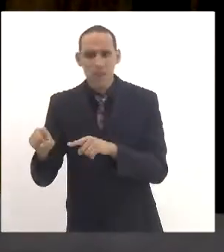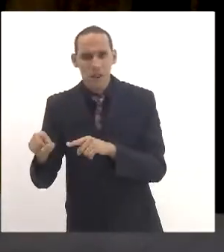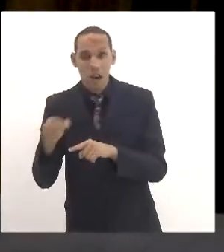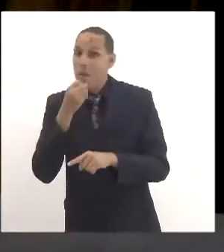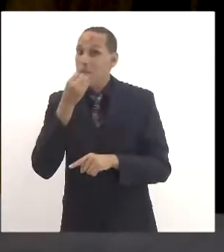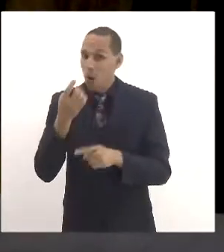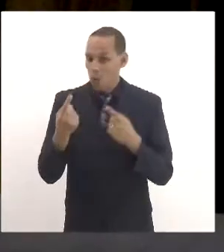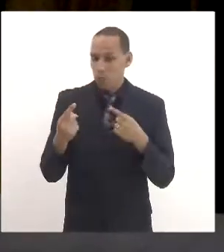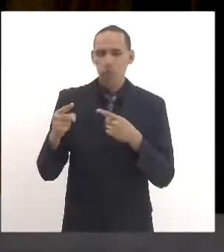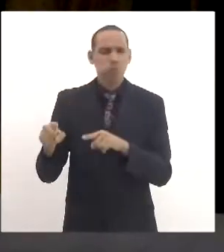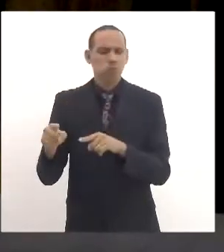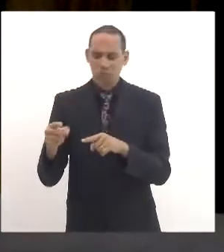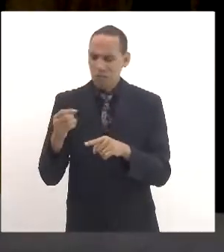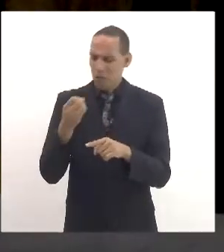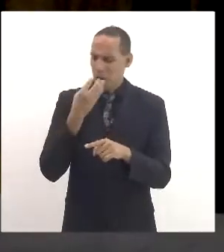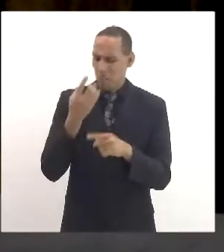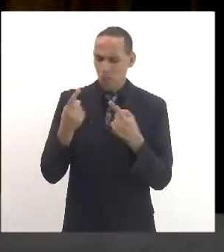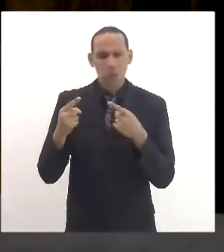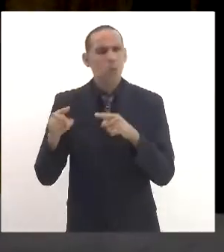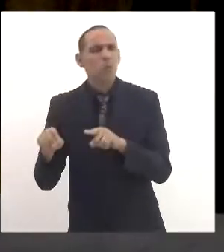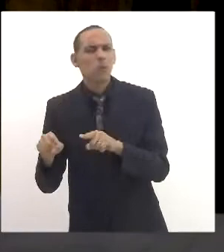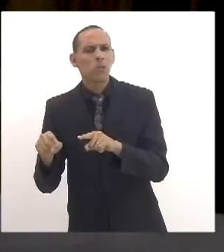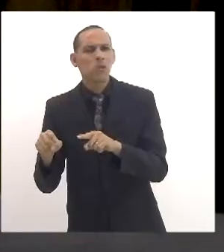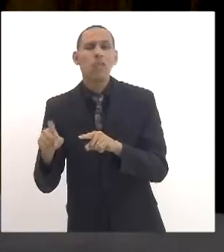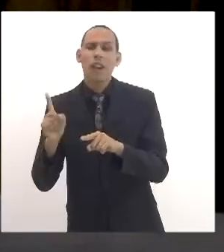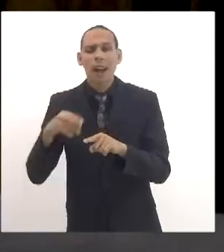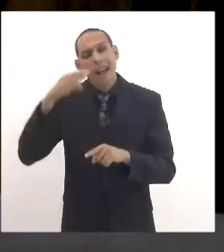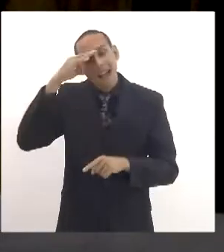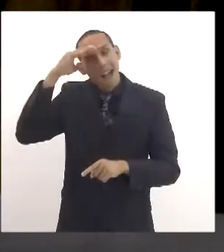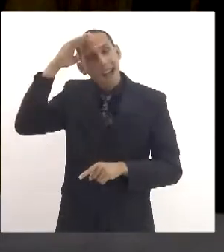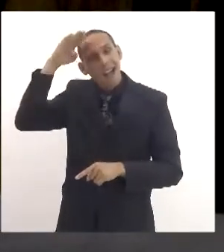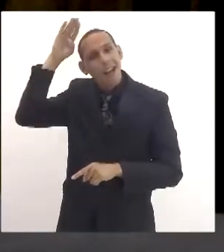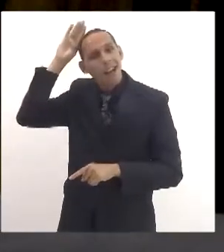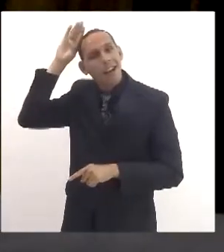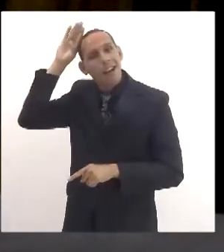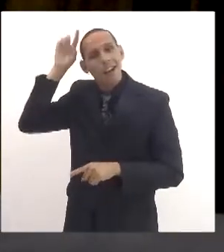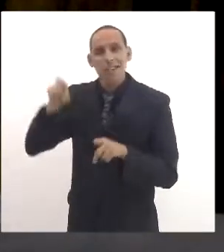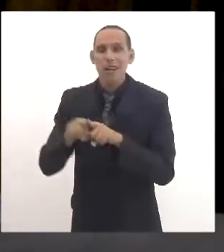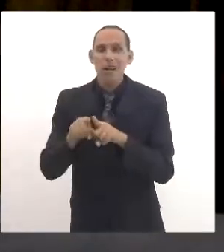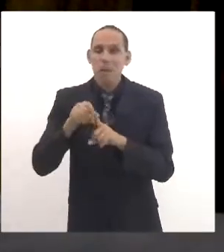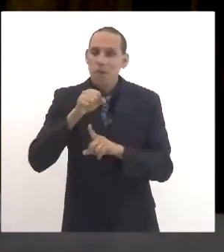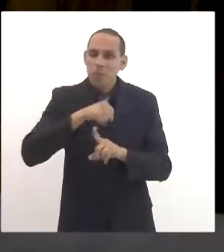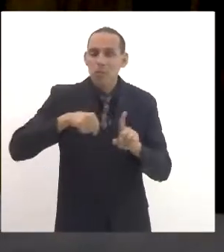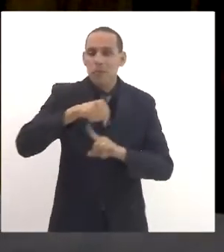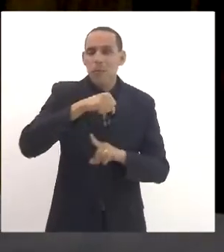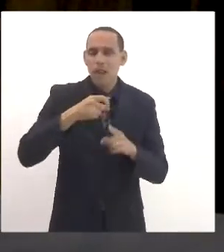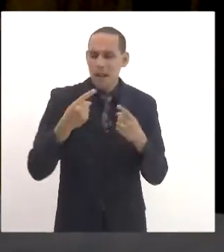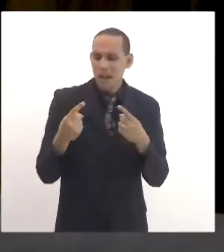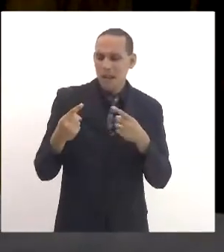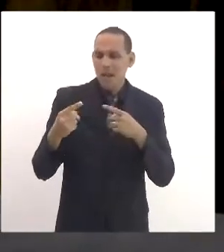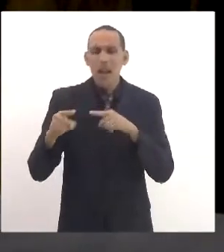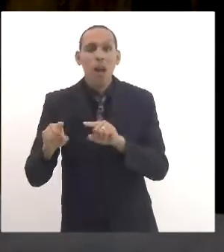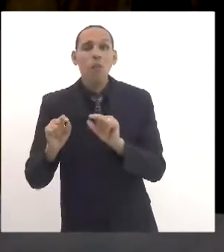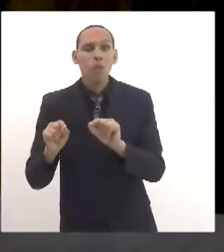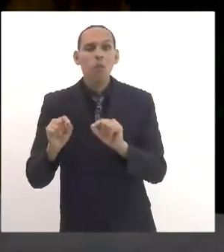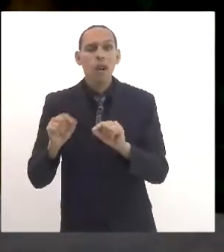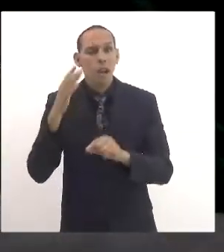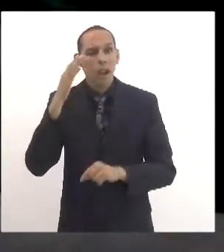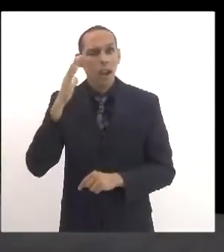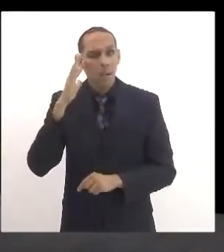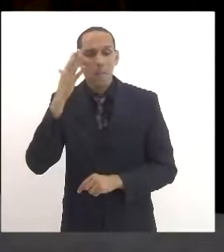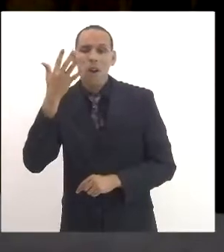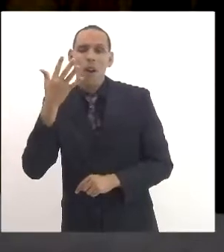ataque. O ataque entre a academia e a sociedade é um ataque para resolver